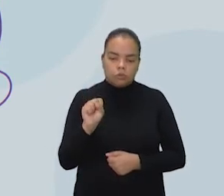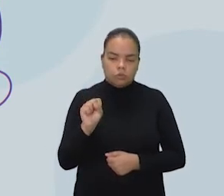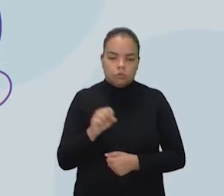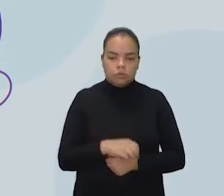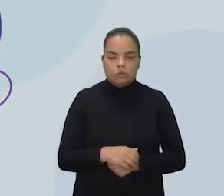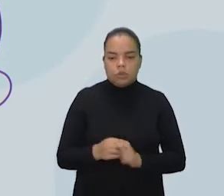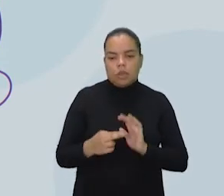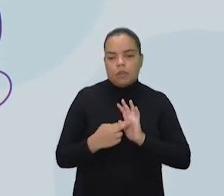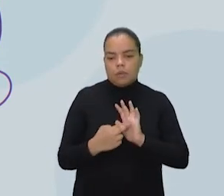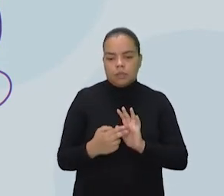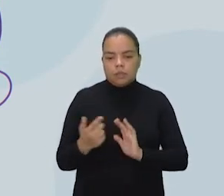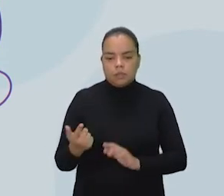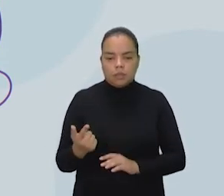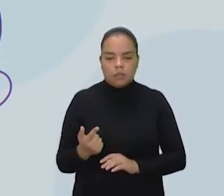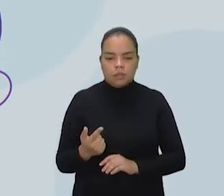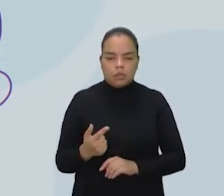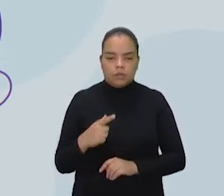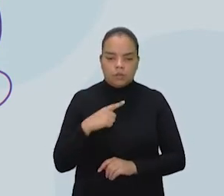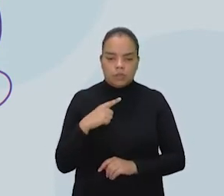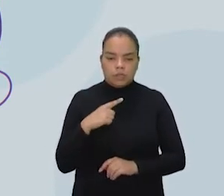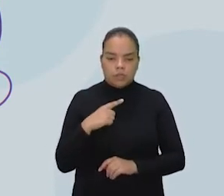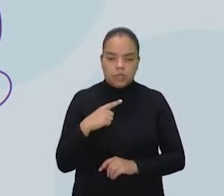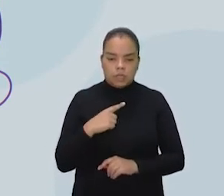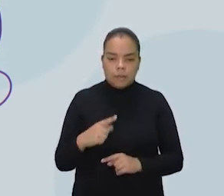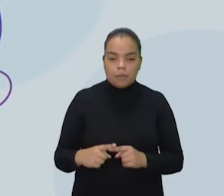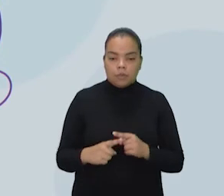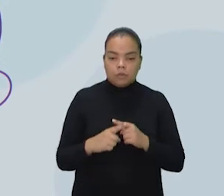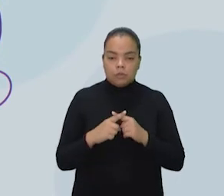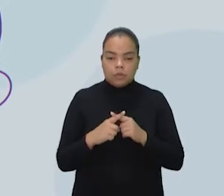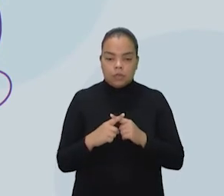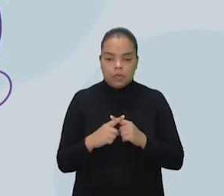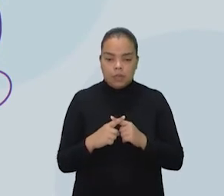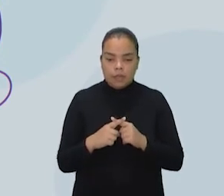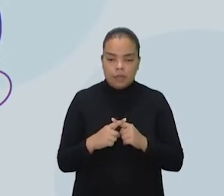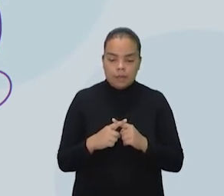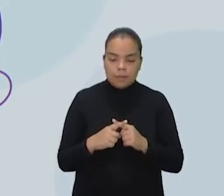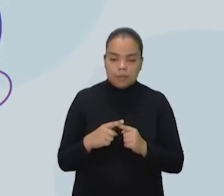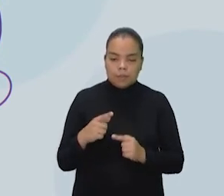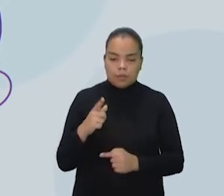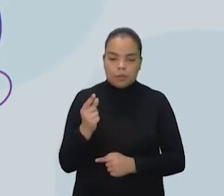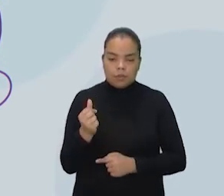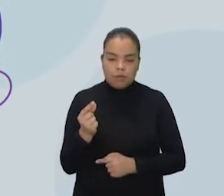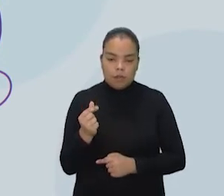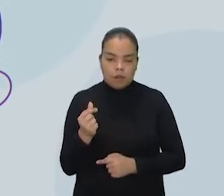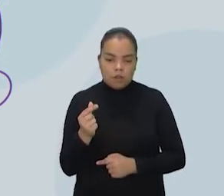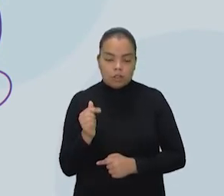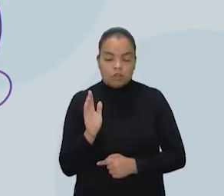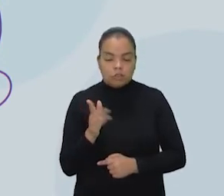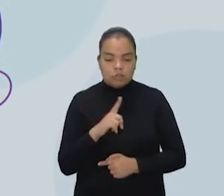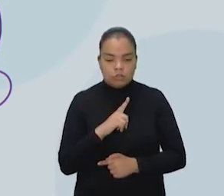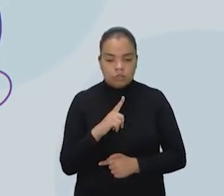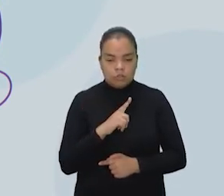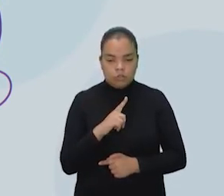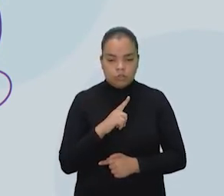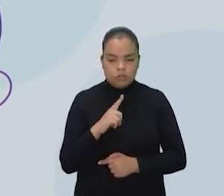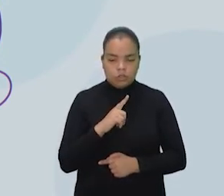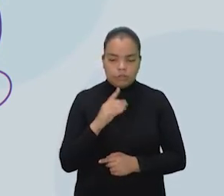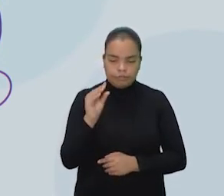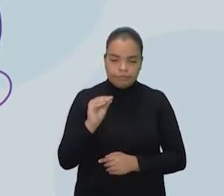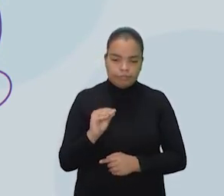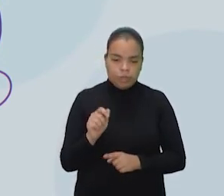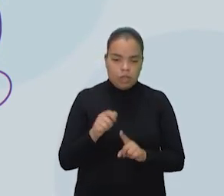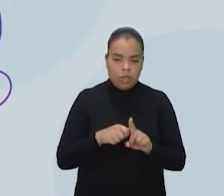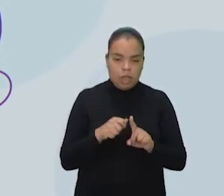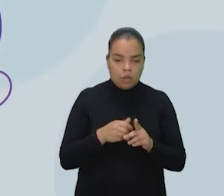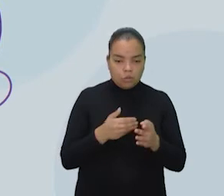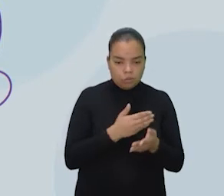tem que multiplicar por quanto você tinha. Lembrando que os juros é um acréscimo, né? Do que você tem deixado disponível ou que você